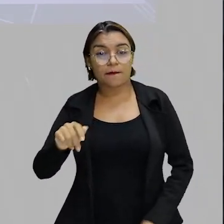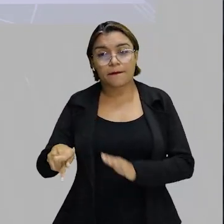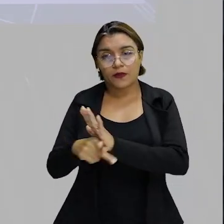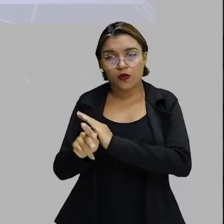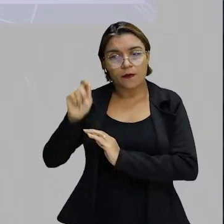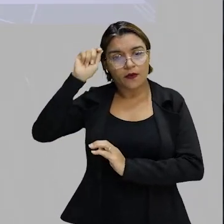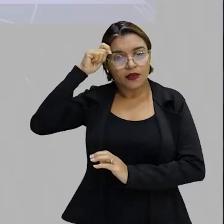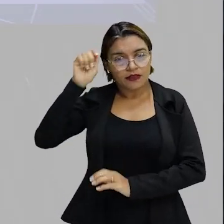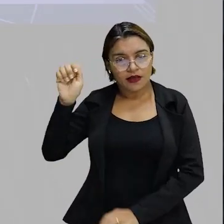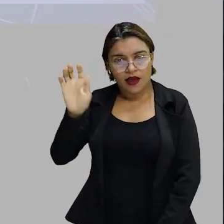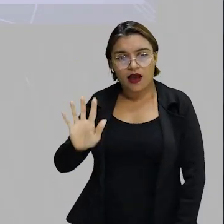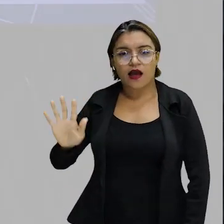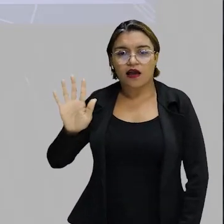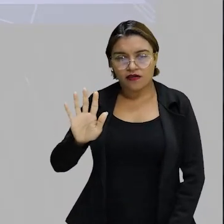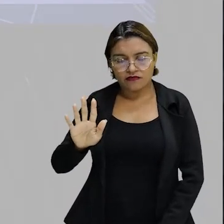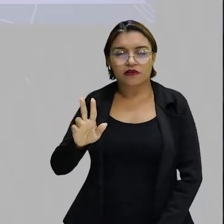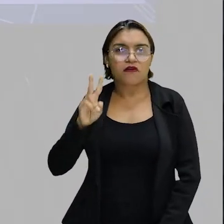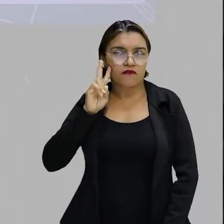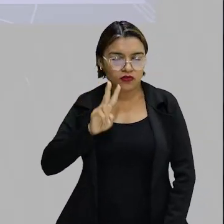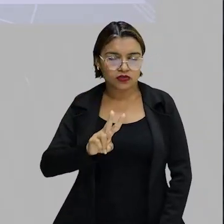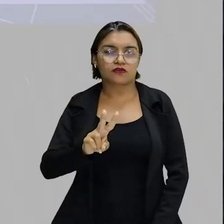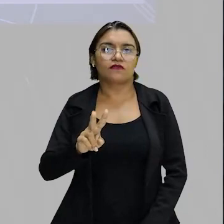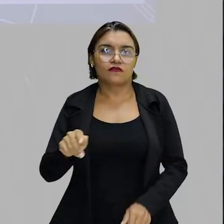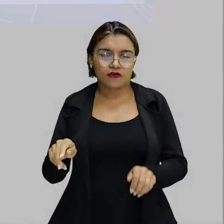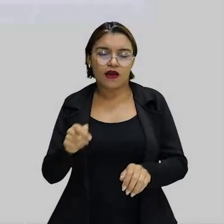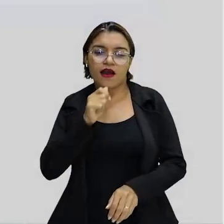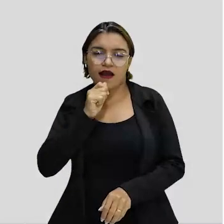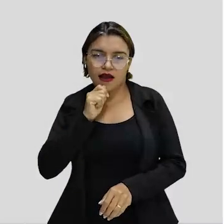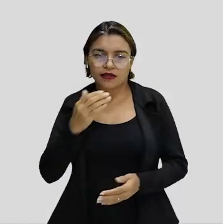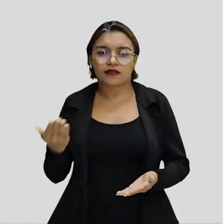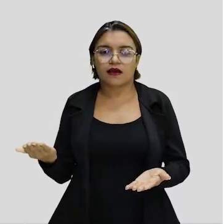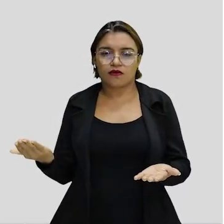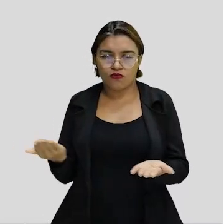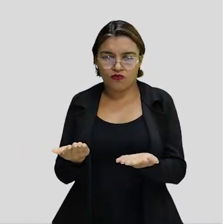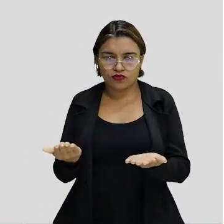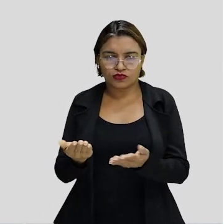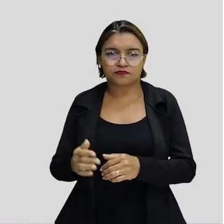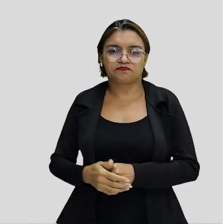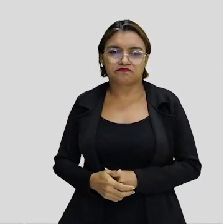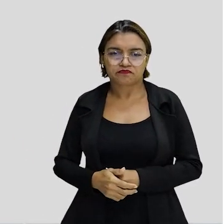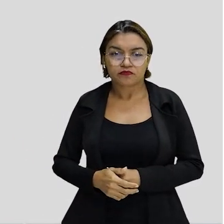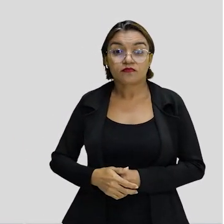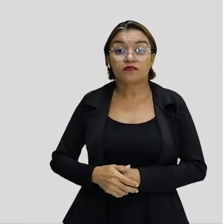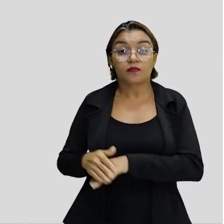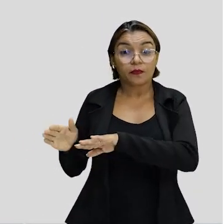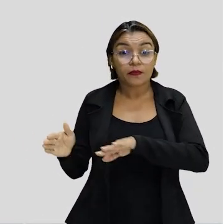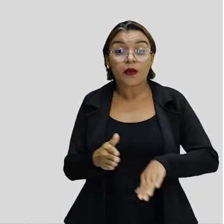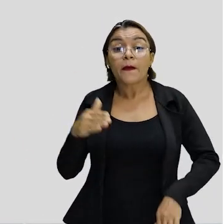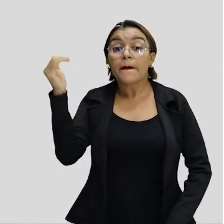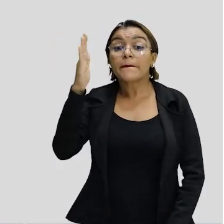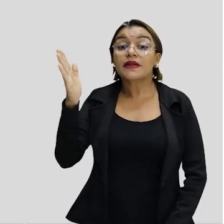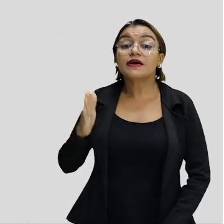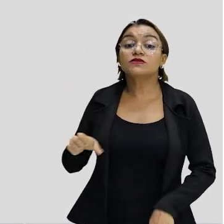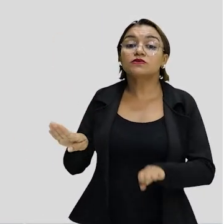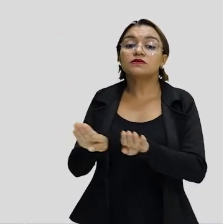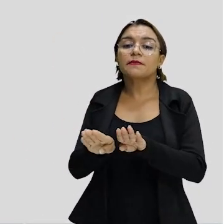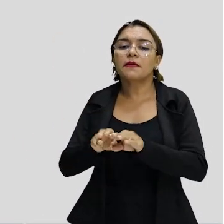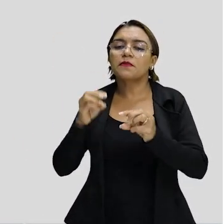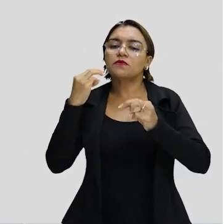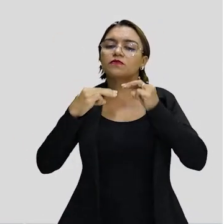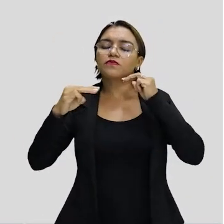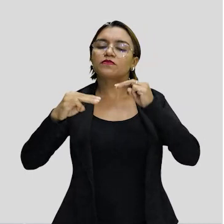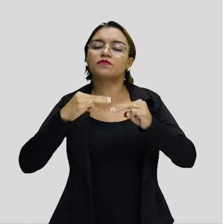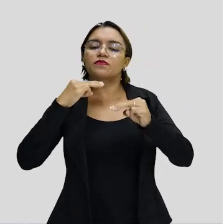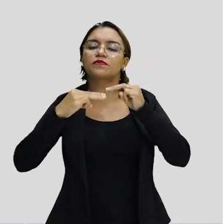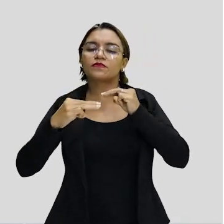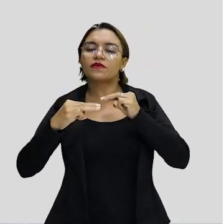de artistas contemporâneos. No Brasil também foi a musicalidade da raiz africana que forneceu os mais